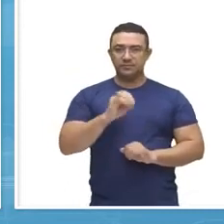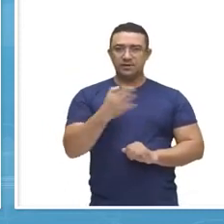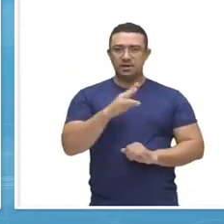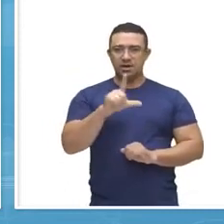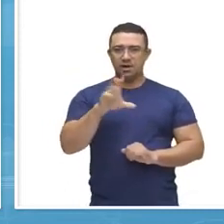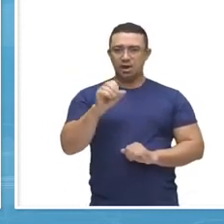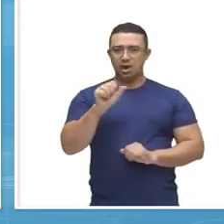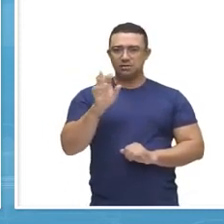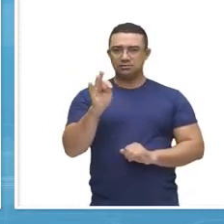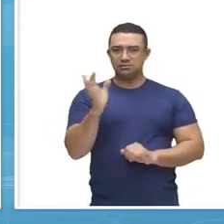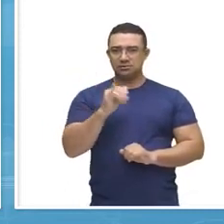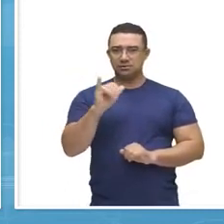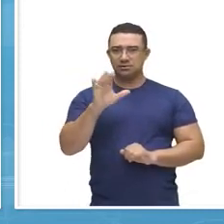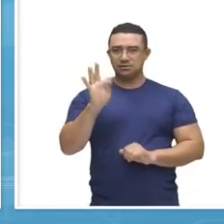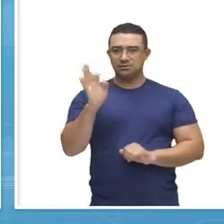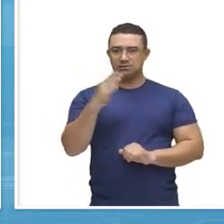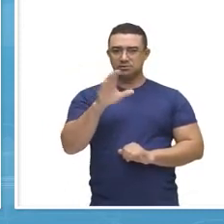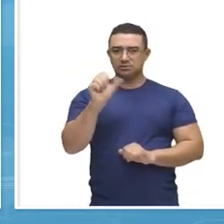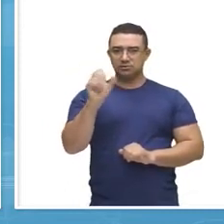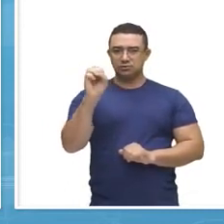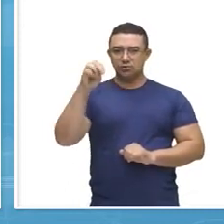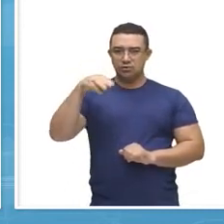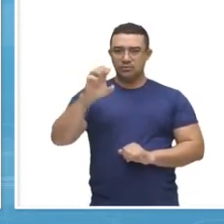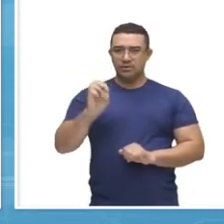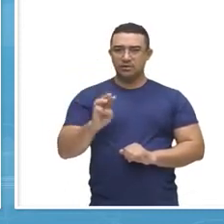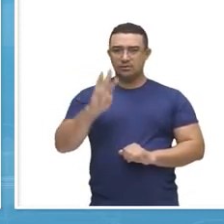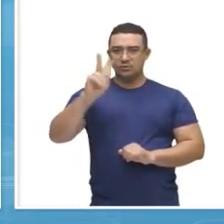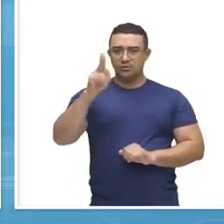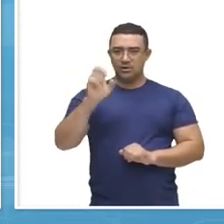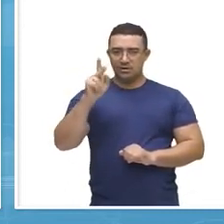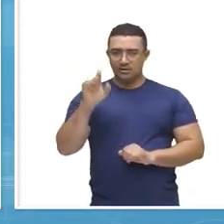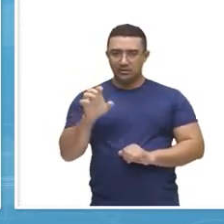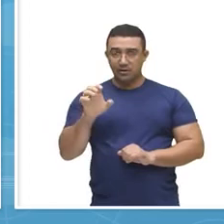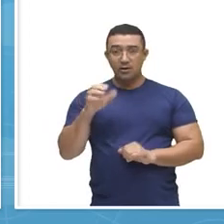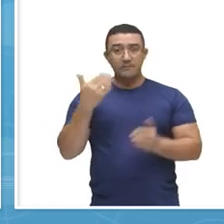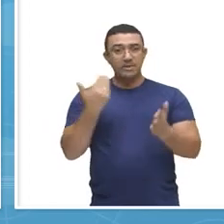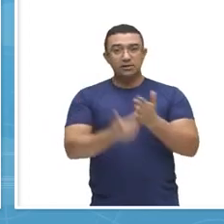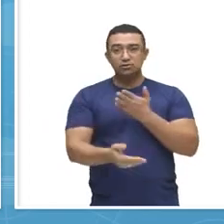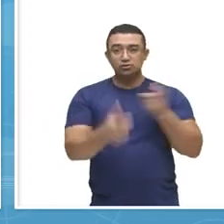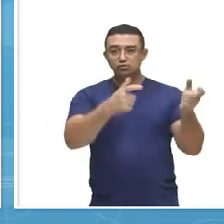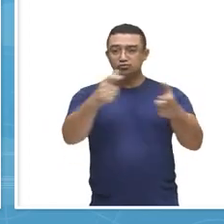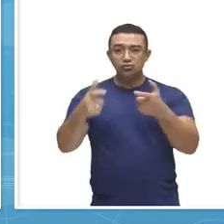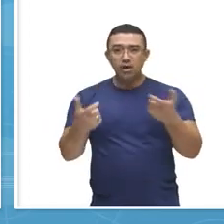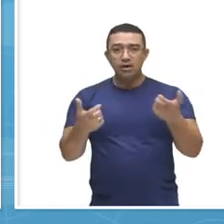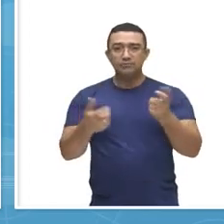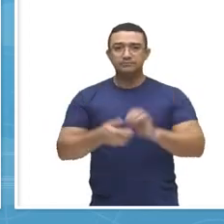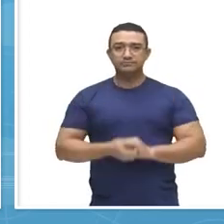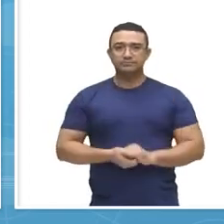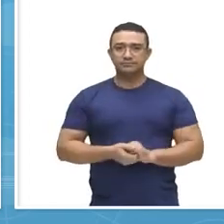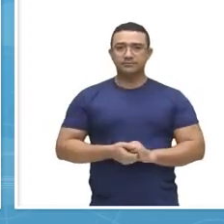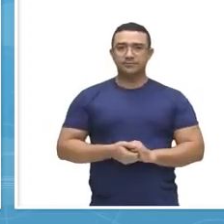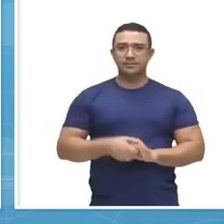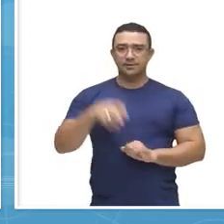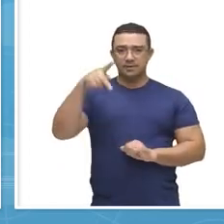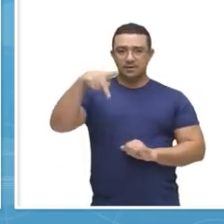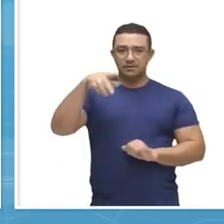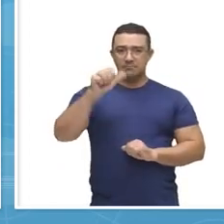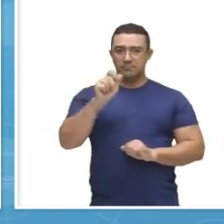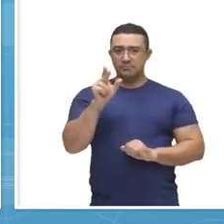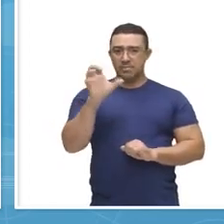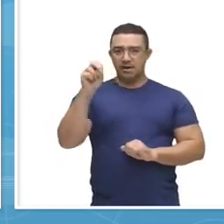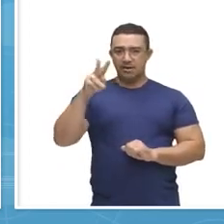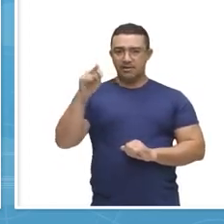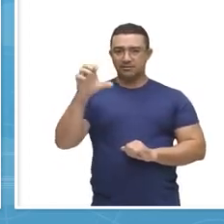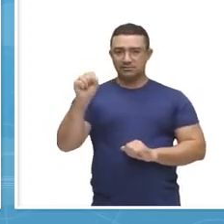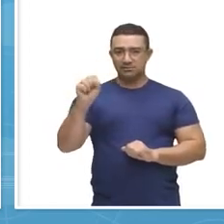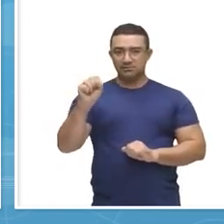algum lugar. Aí eu tenho parents, que significa pais, e mad, significa furioso, furiosa,